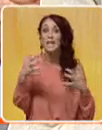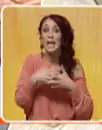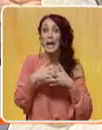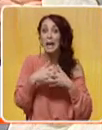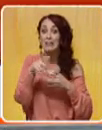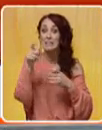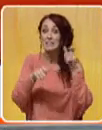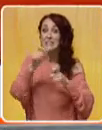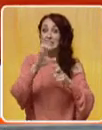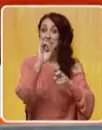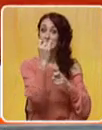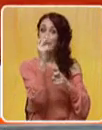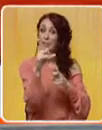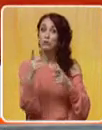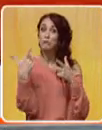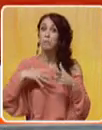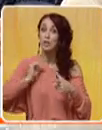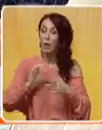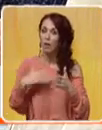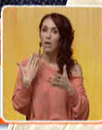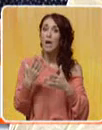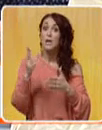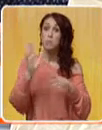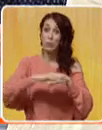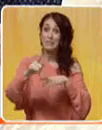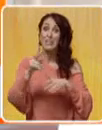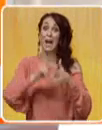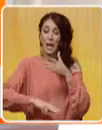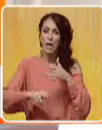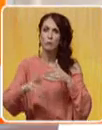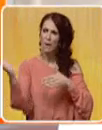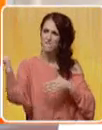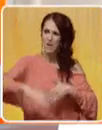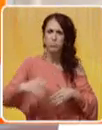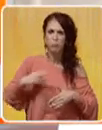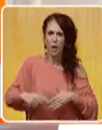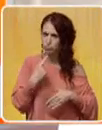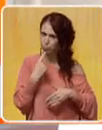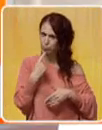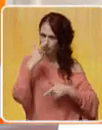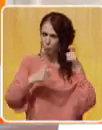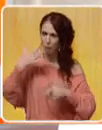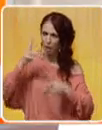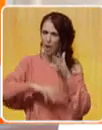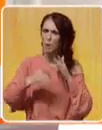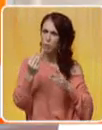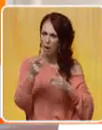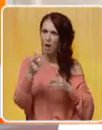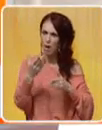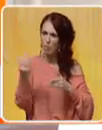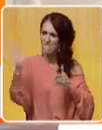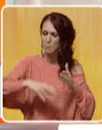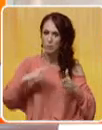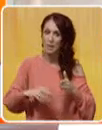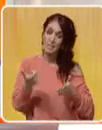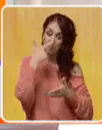civil da guerra civil exatamente guerra civil espanhol que aliás trouxe muitos galegos para Portugal troue mí galegos para Portugal e pronto e os